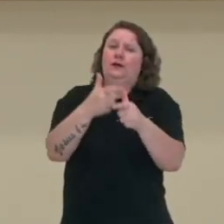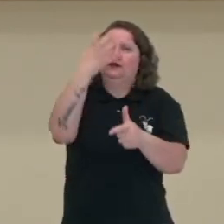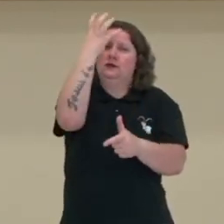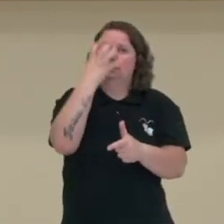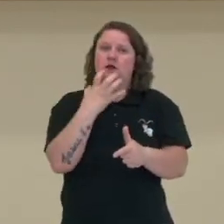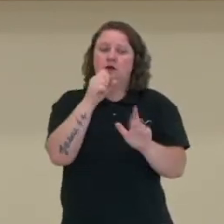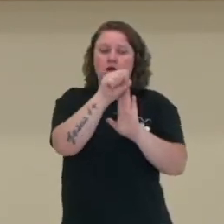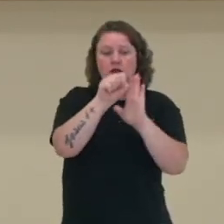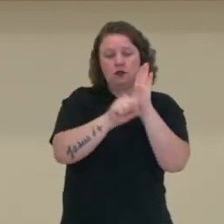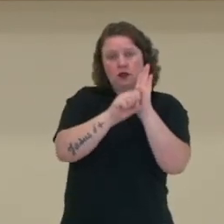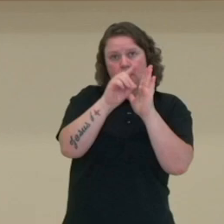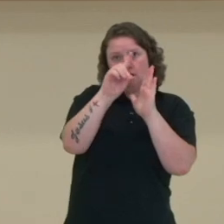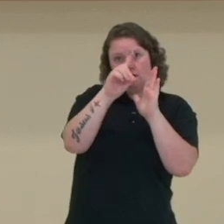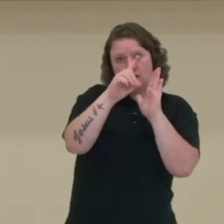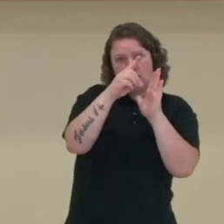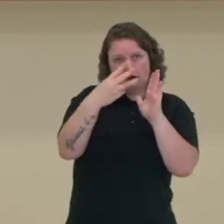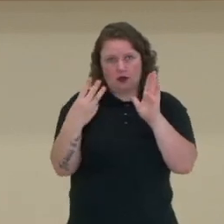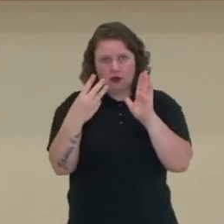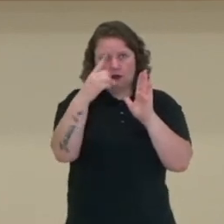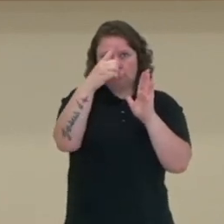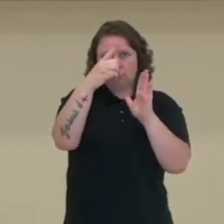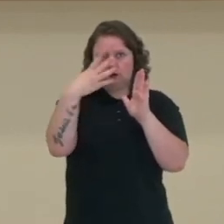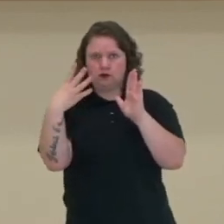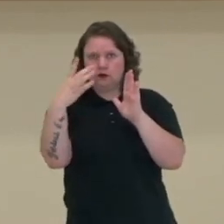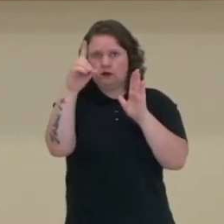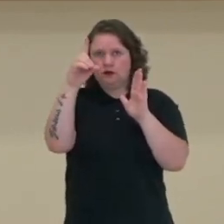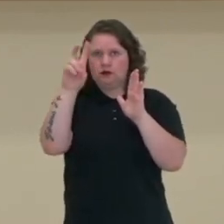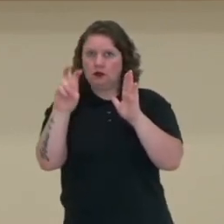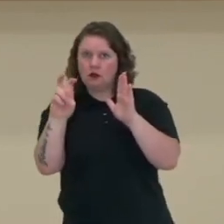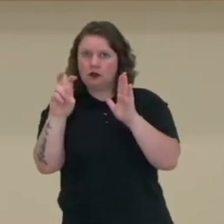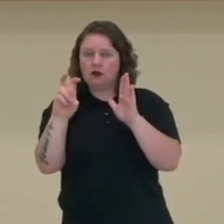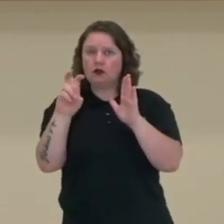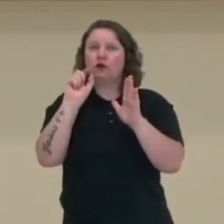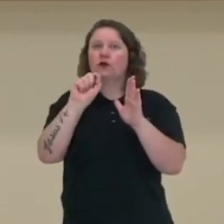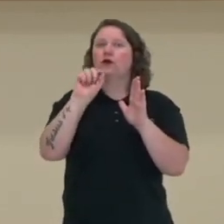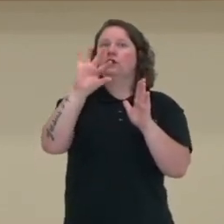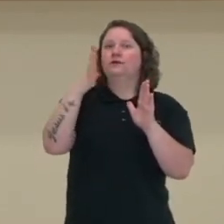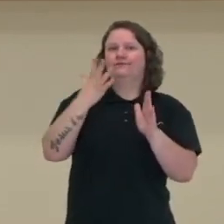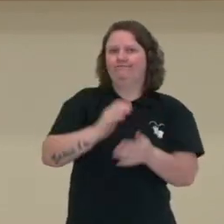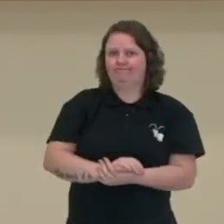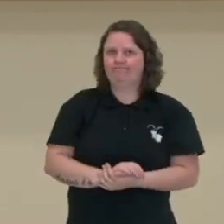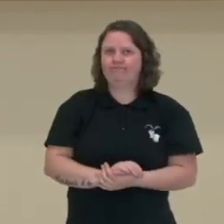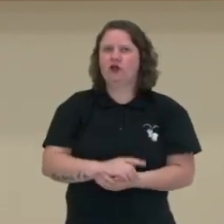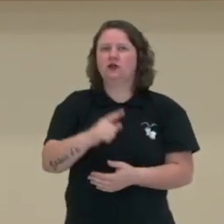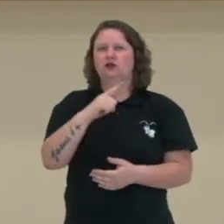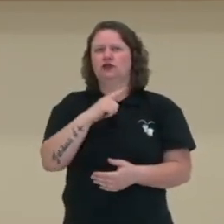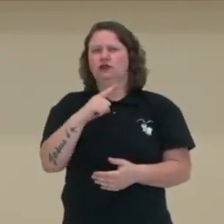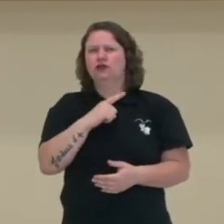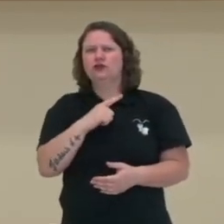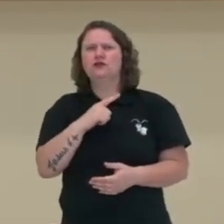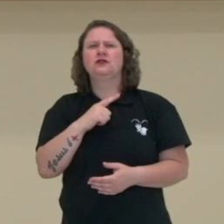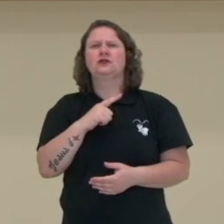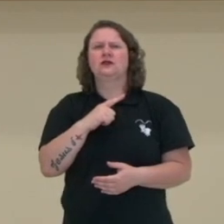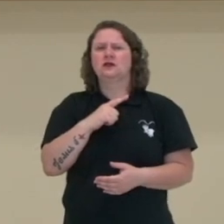séculos 13, 14, 15, as chamadas cruzadas, que foram verdadeiras